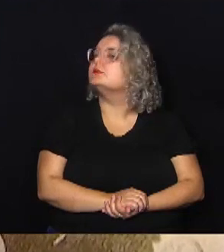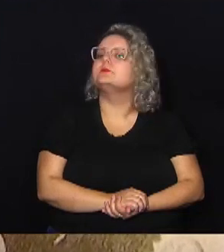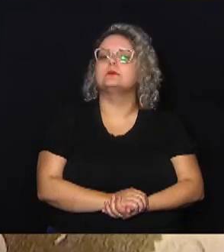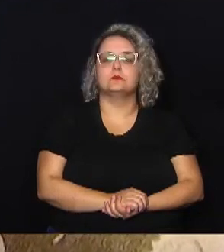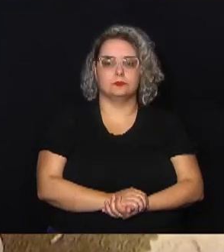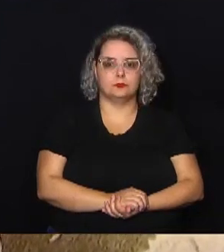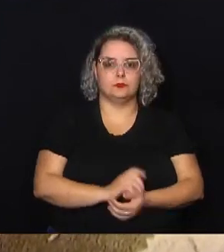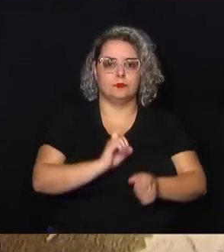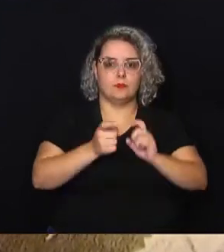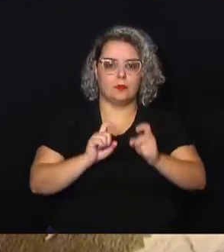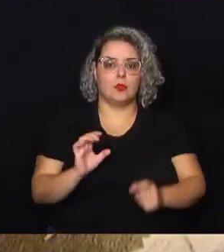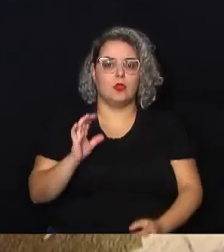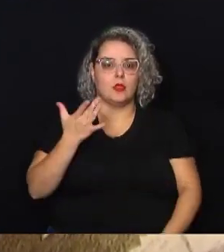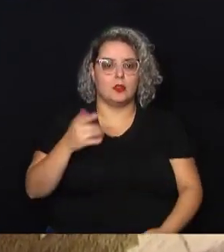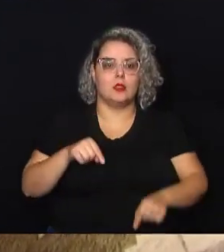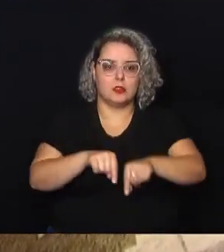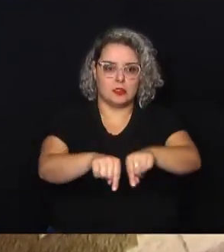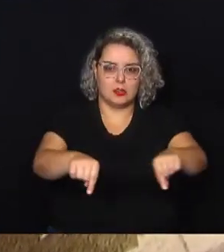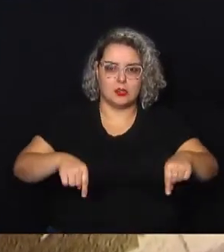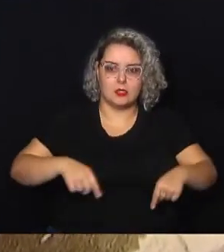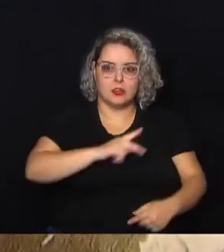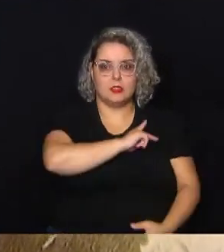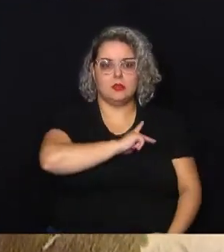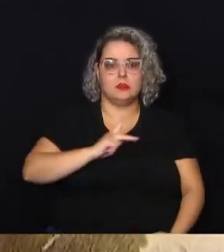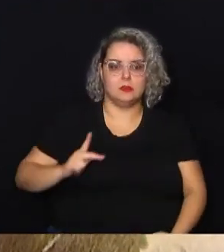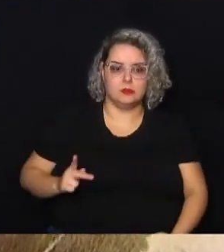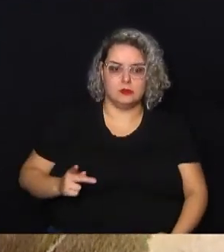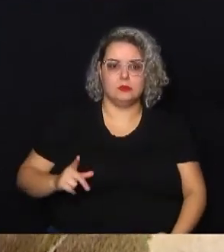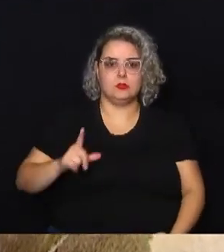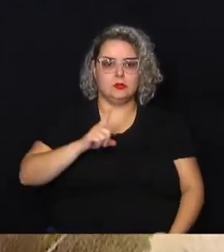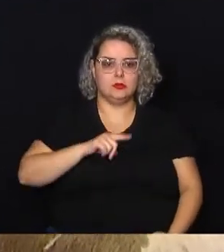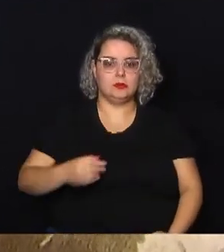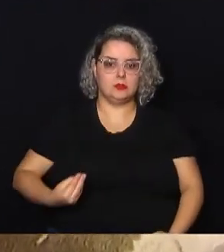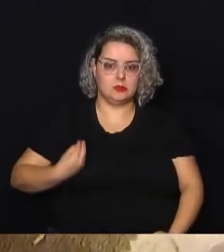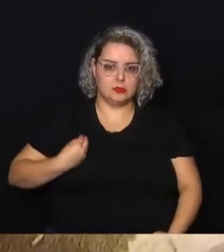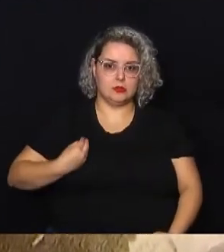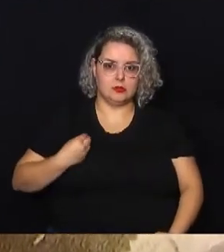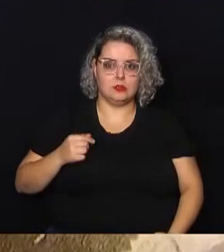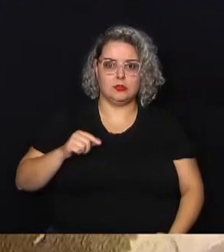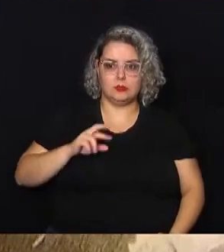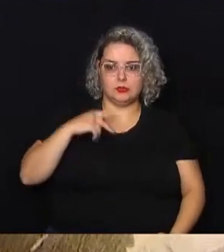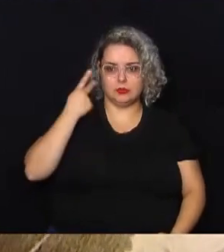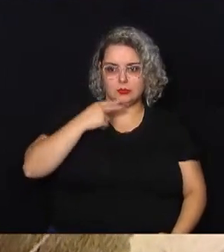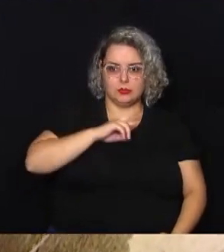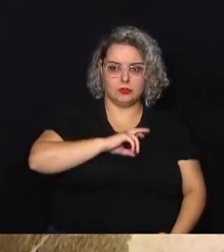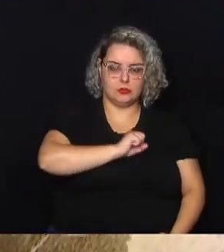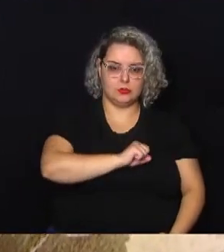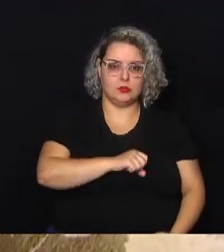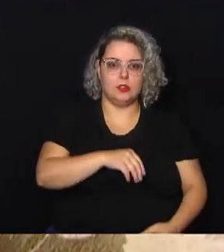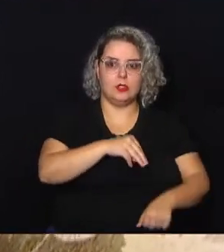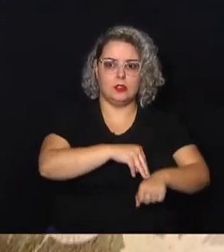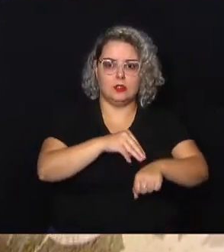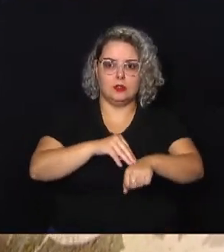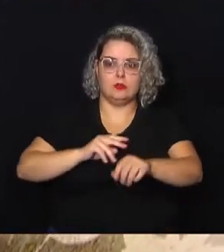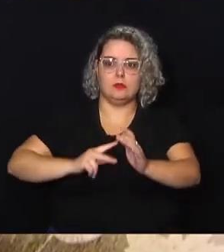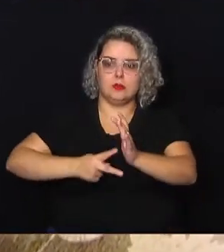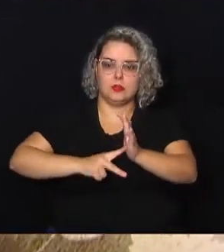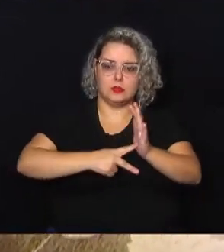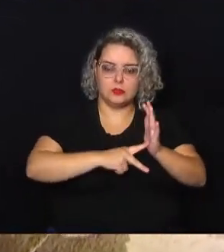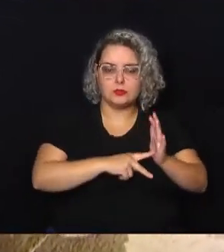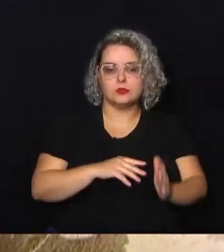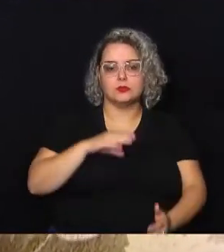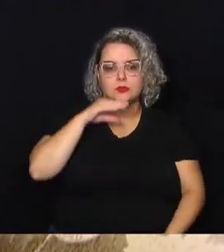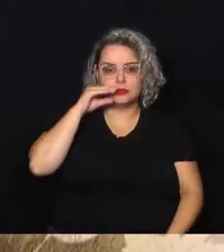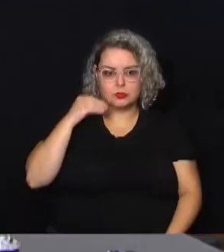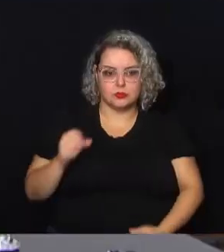a reunião aconteceu na sala da presidência e contou com a participação de Luiz Rossini em integrantes do Sindicato dos funcionários